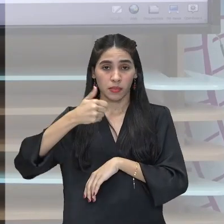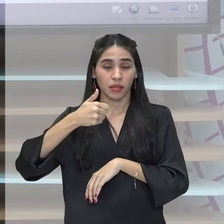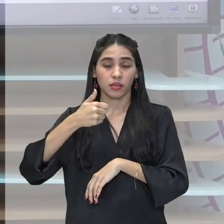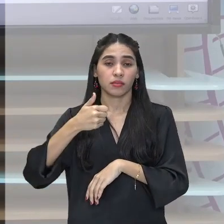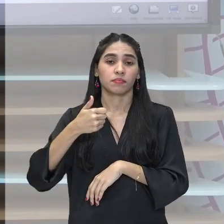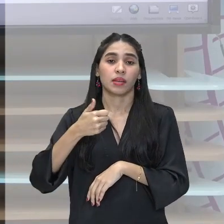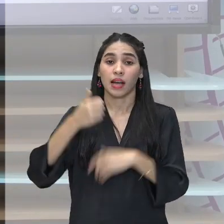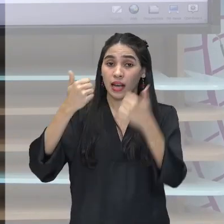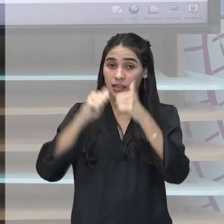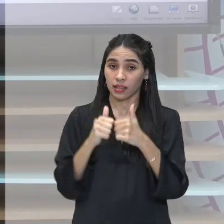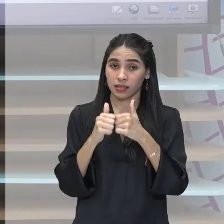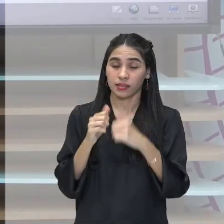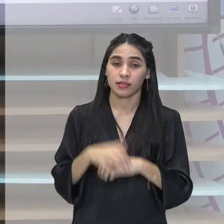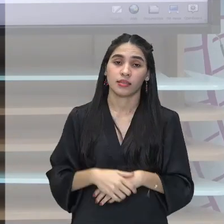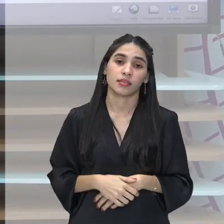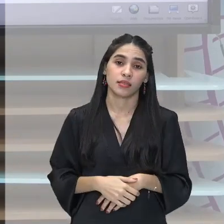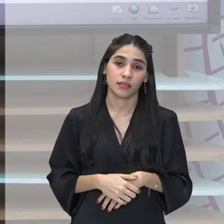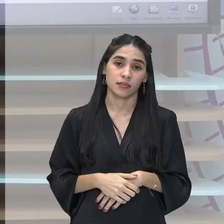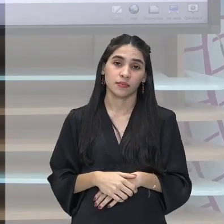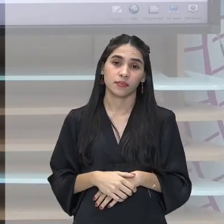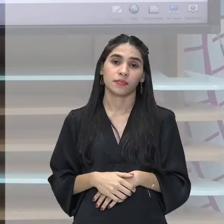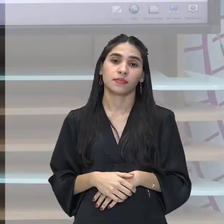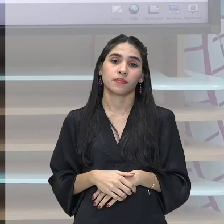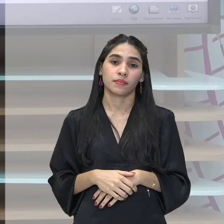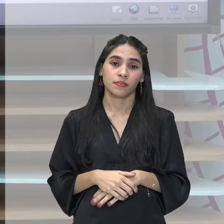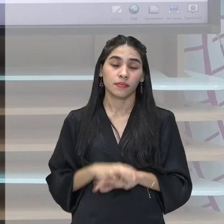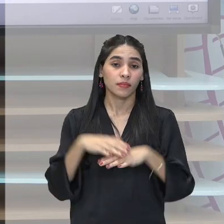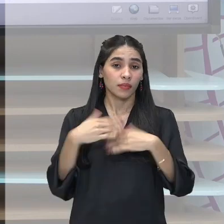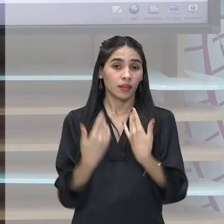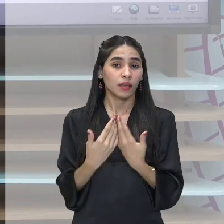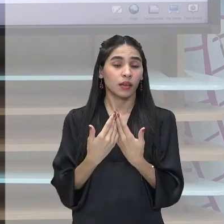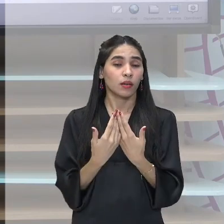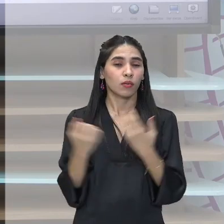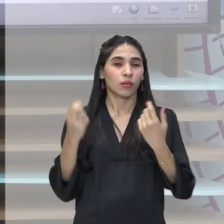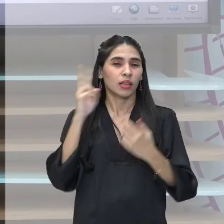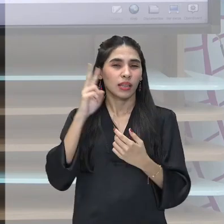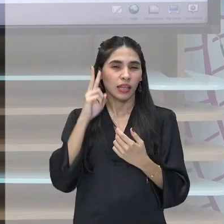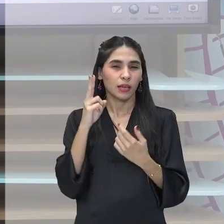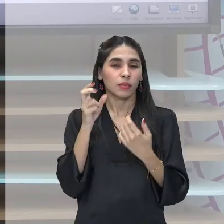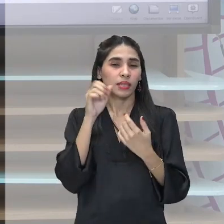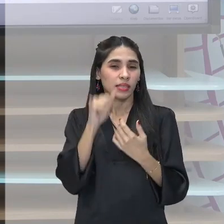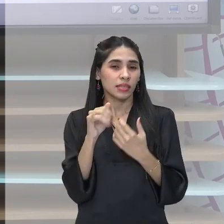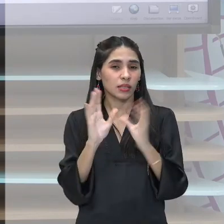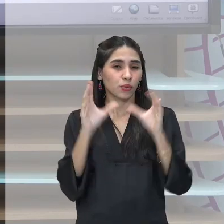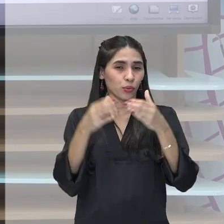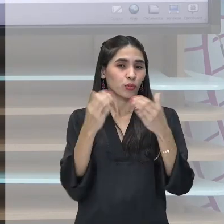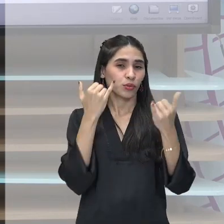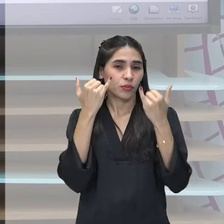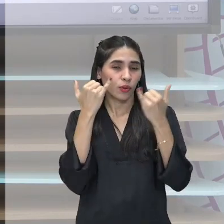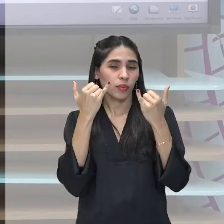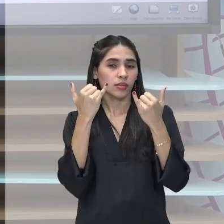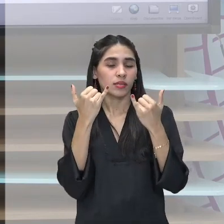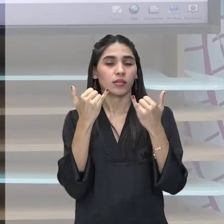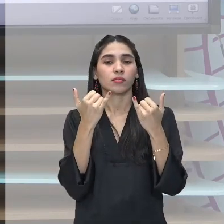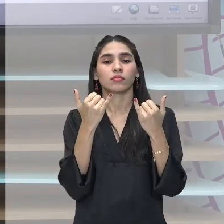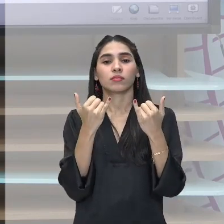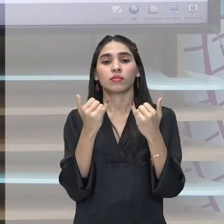interpretação, ou seja, segundo o tratamento desses dados, elas não